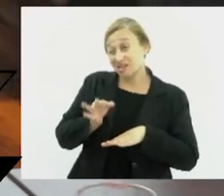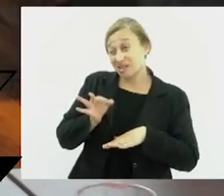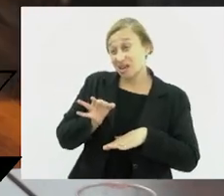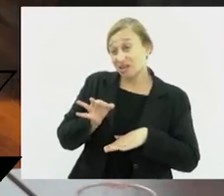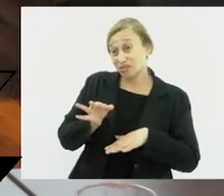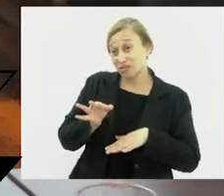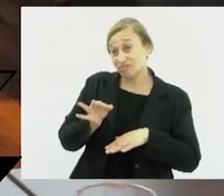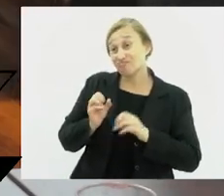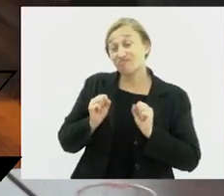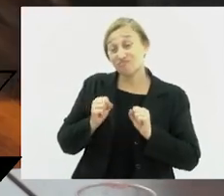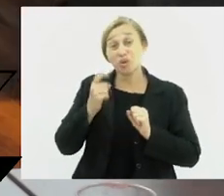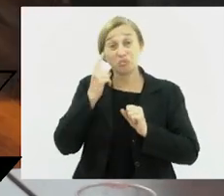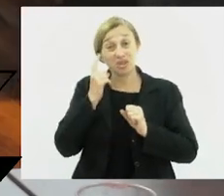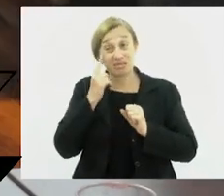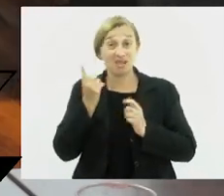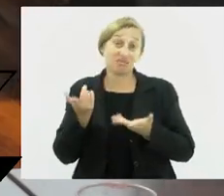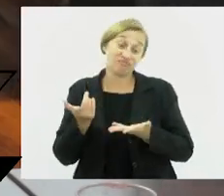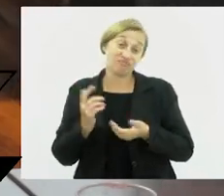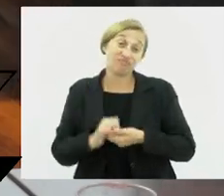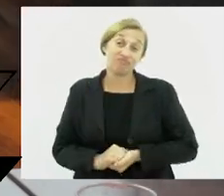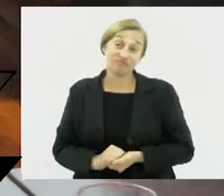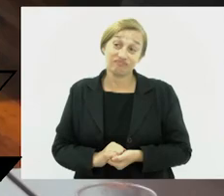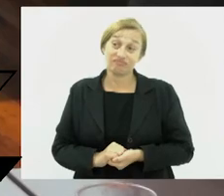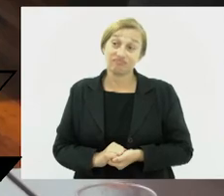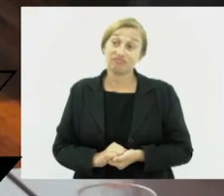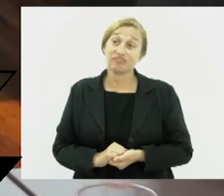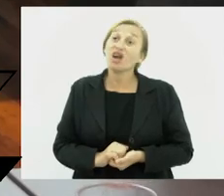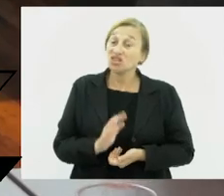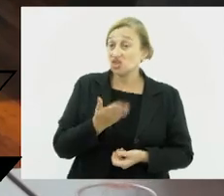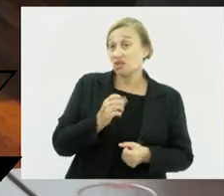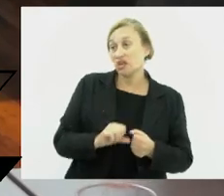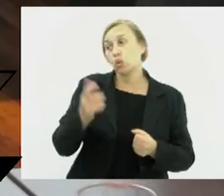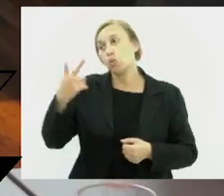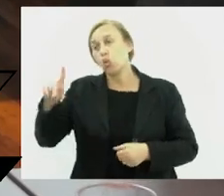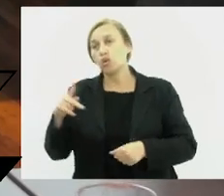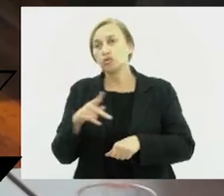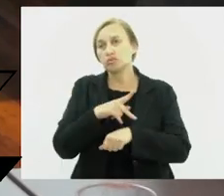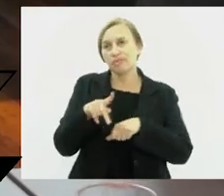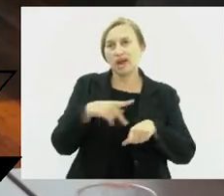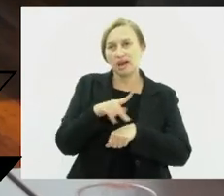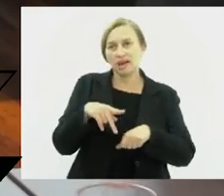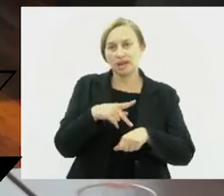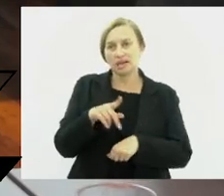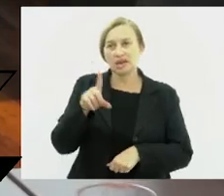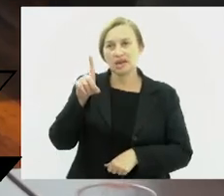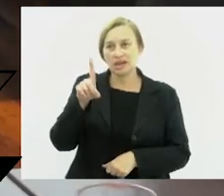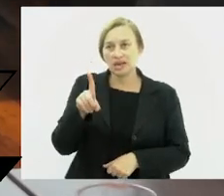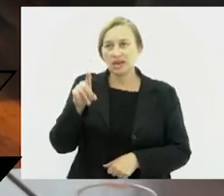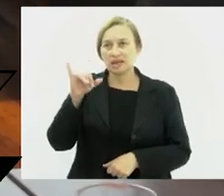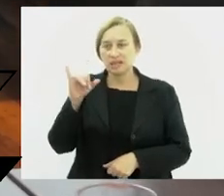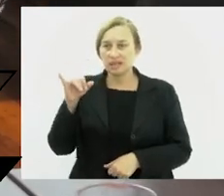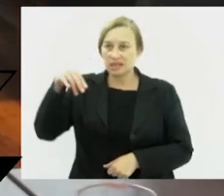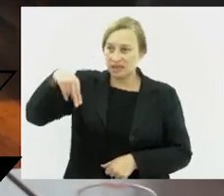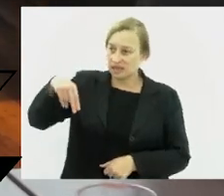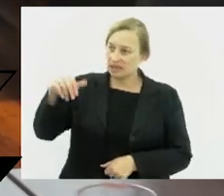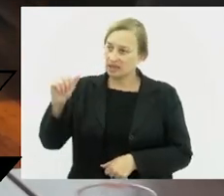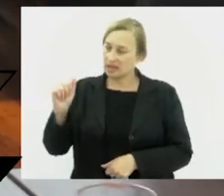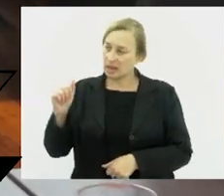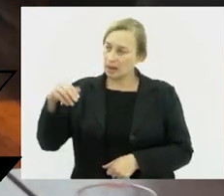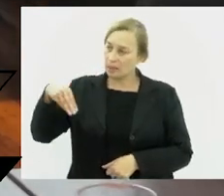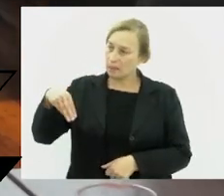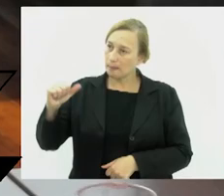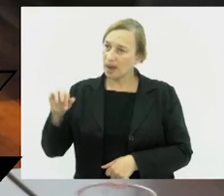que a gente pode pensar em fazer. Isso já foi feito em outros países, foi feito na Dinamarca, e em 10 anos